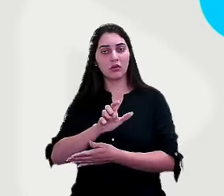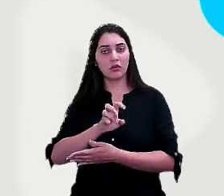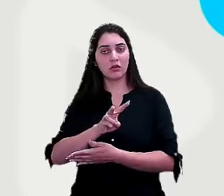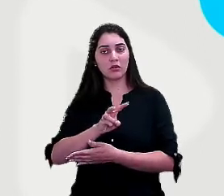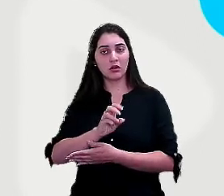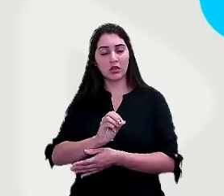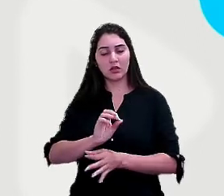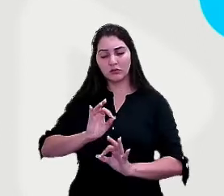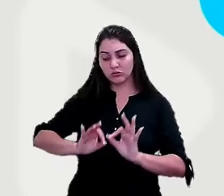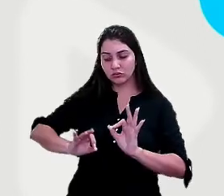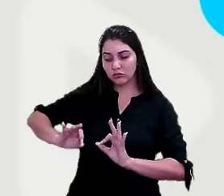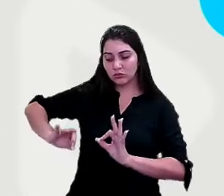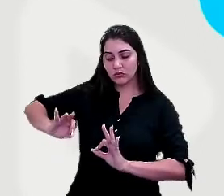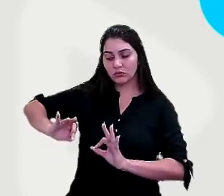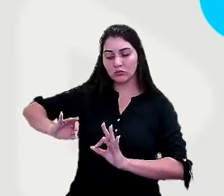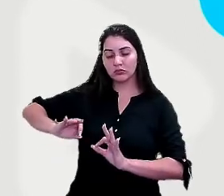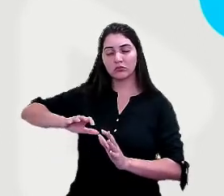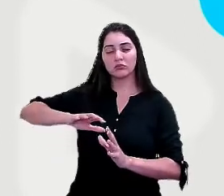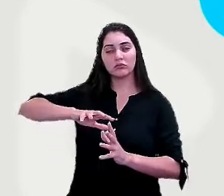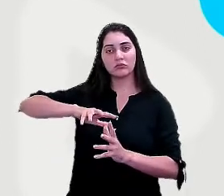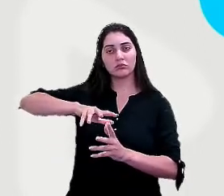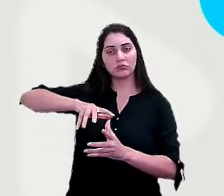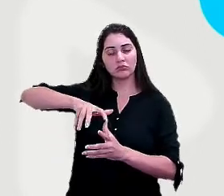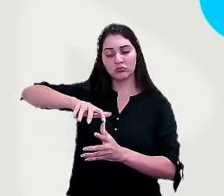as formas do relevo,